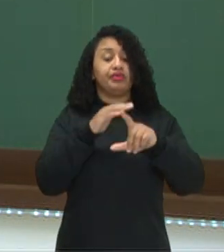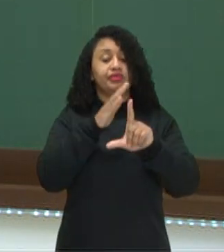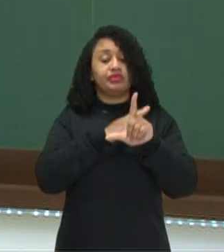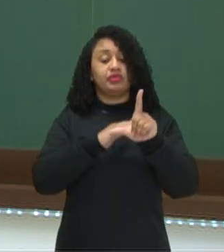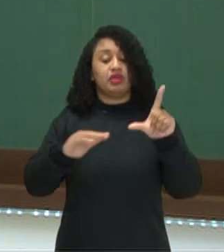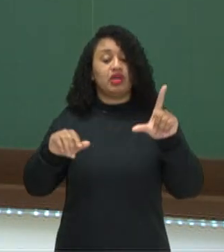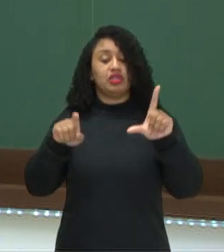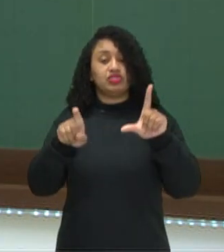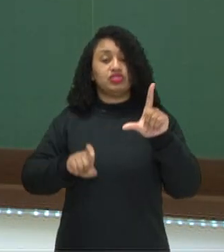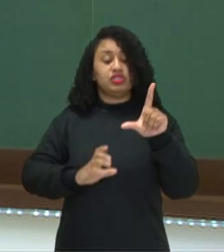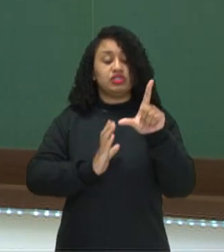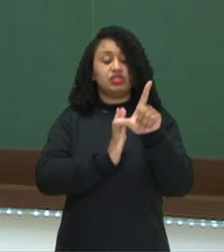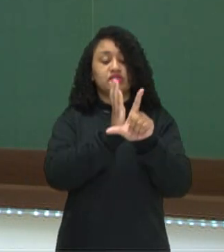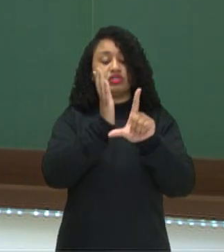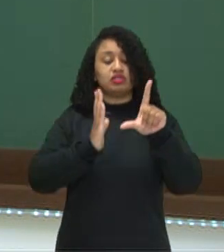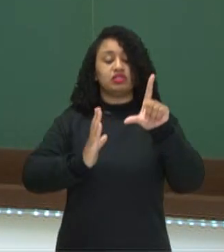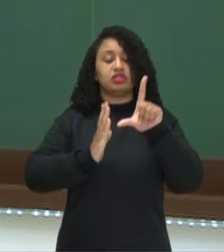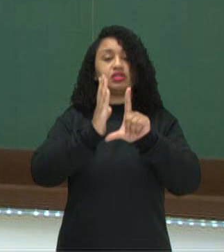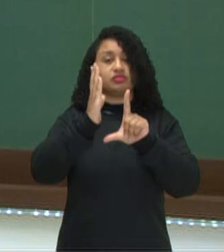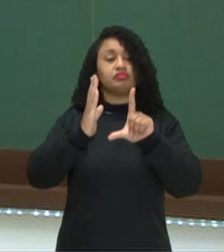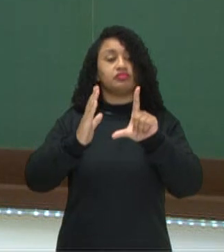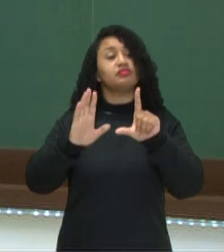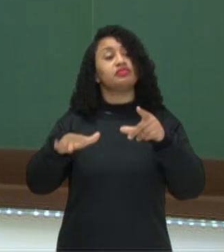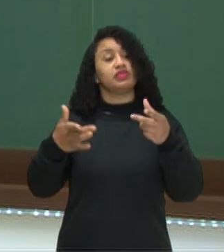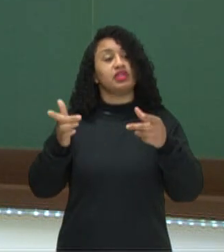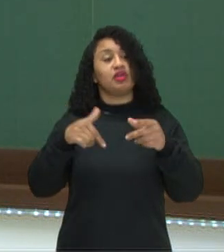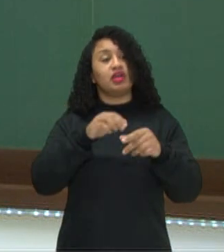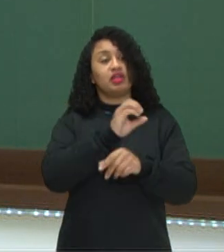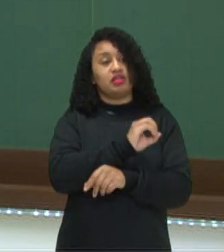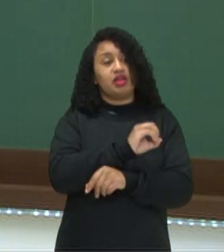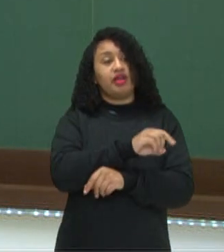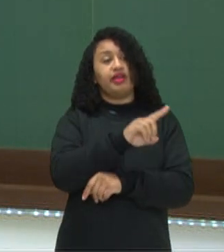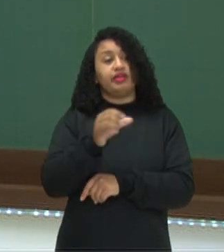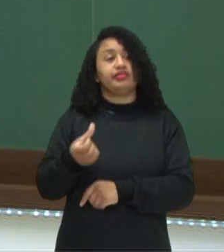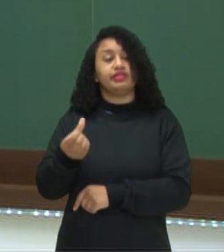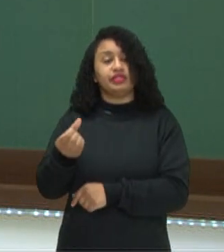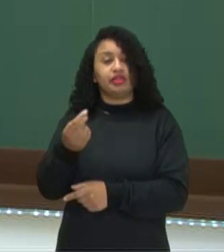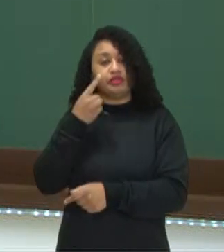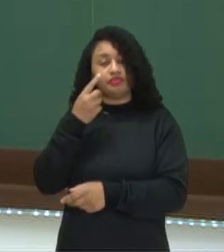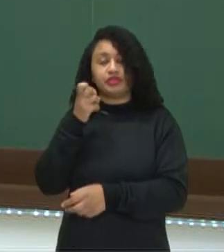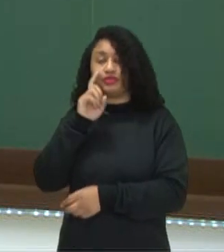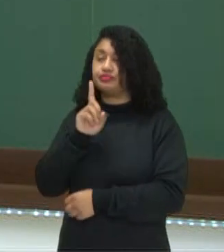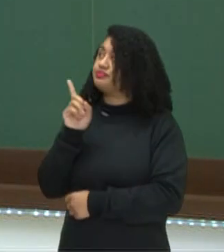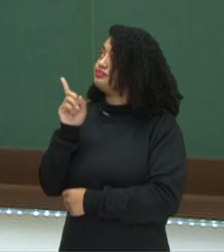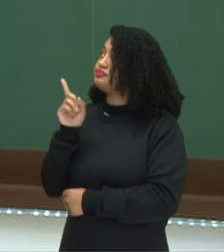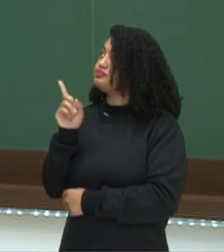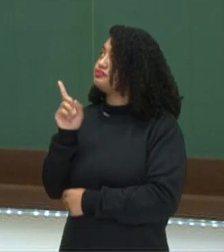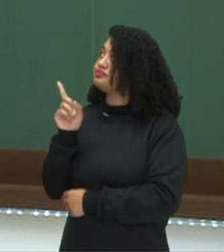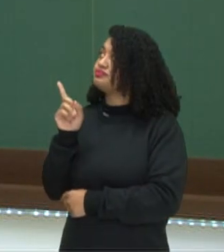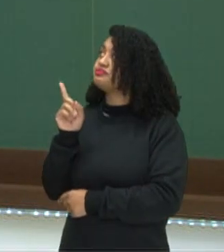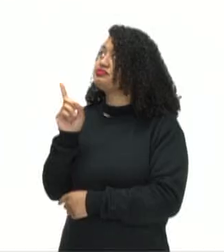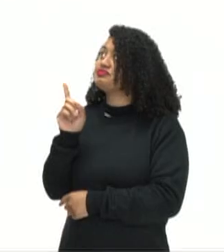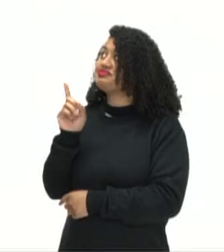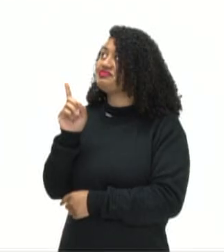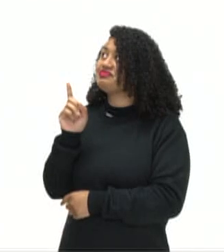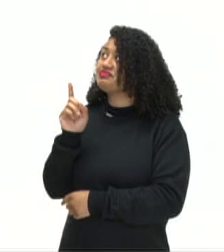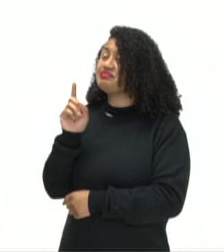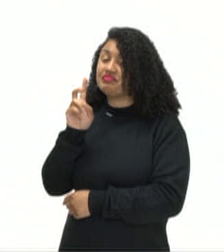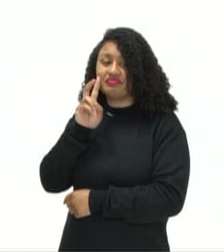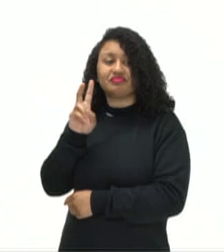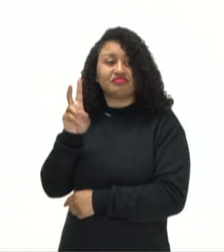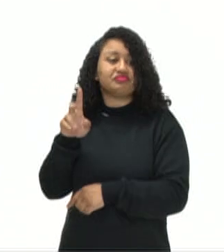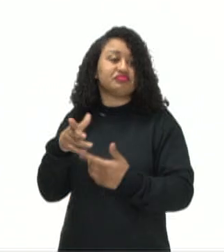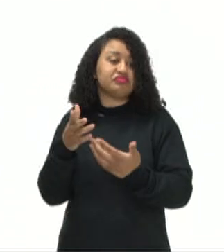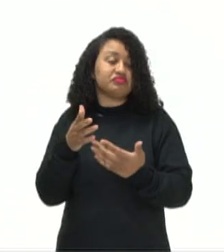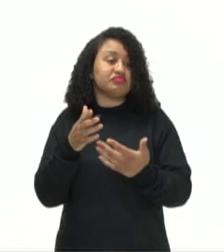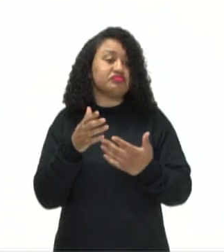corta o eixo do x. Então, aqui, ó, a raiz 0 e raiz 6, né? Então, nosso y é